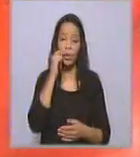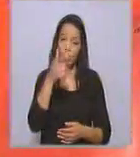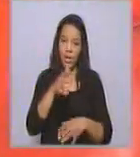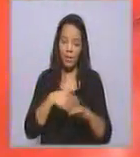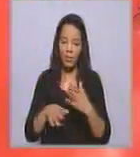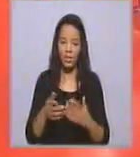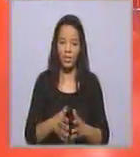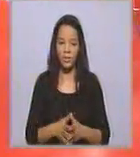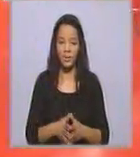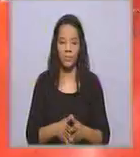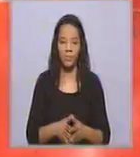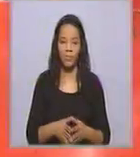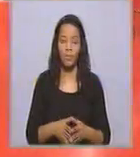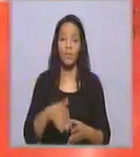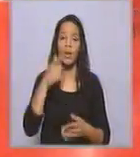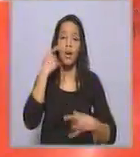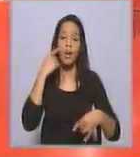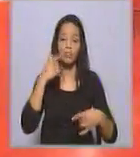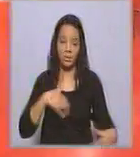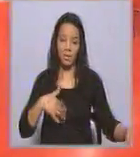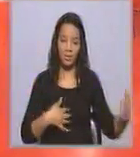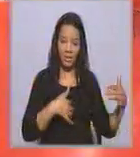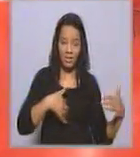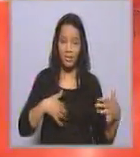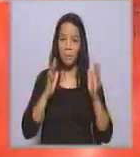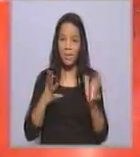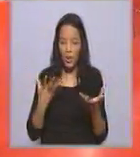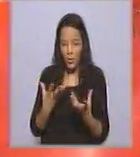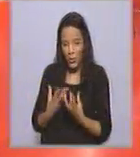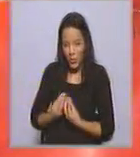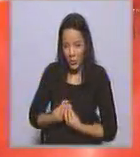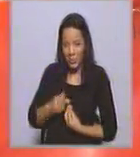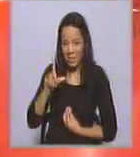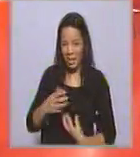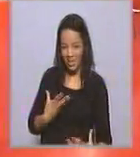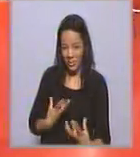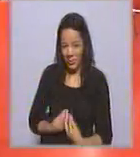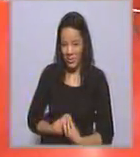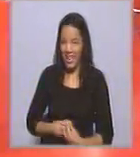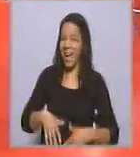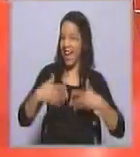que eu sou um manequim daqueles que não se mexe. Na terraxinha também vamos ter que fivelar, não é?